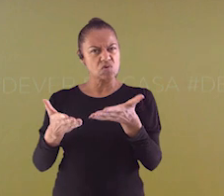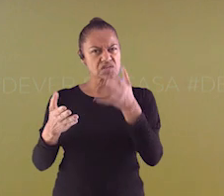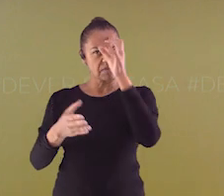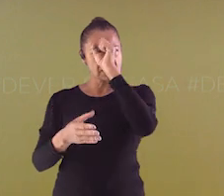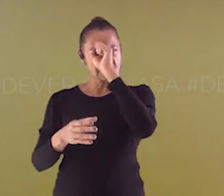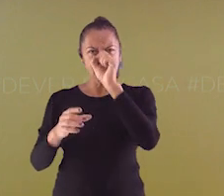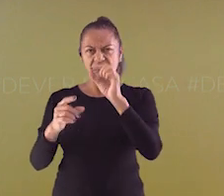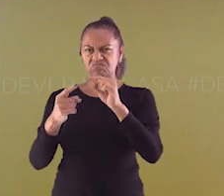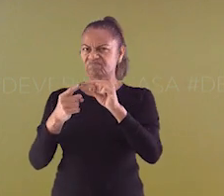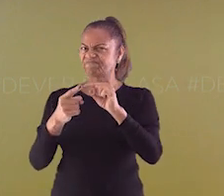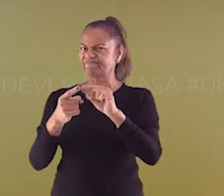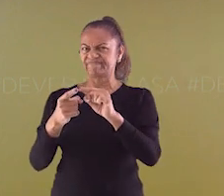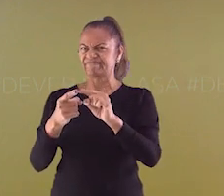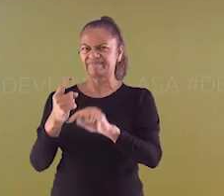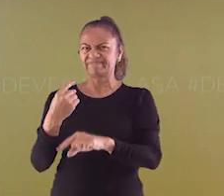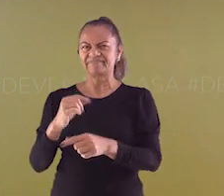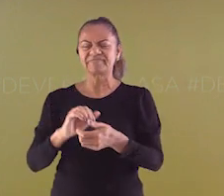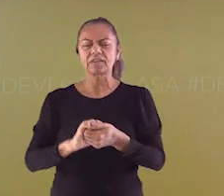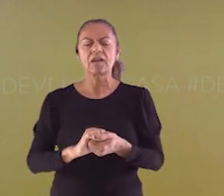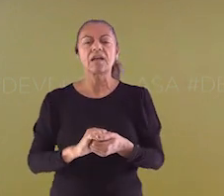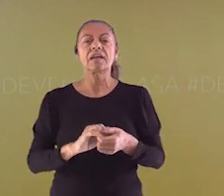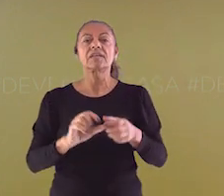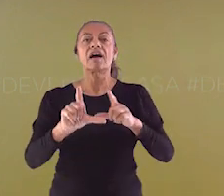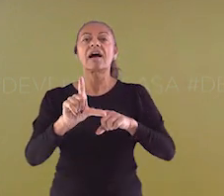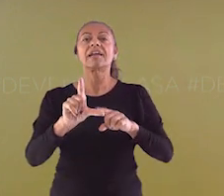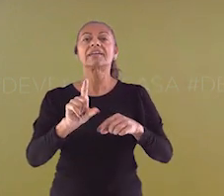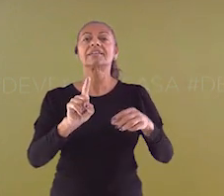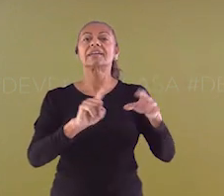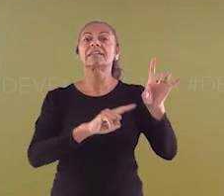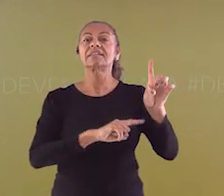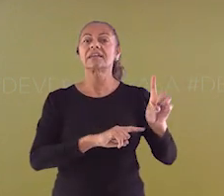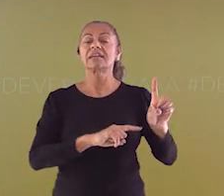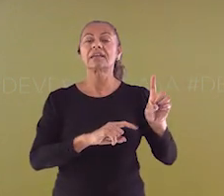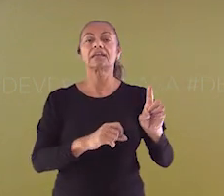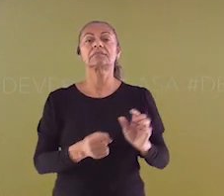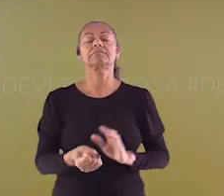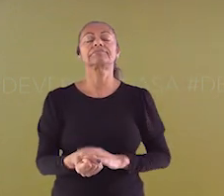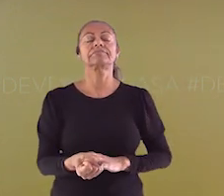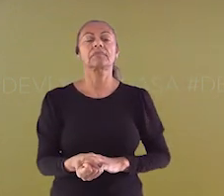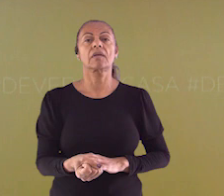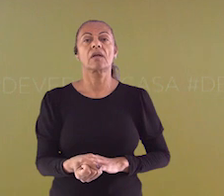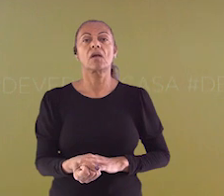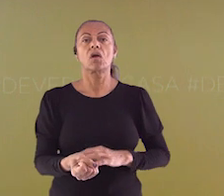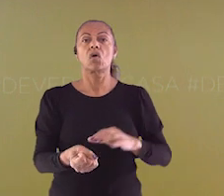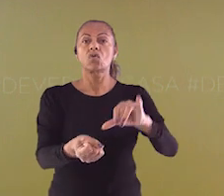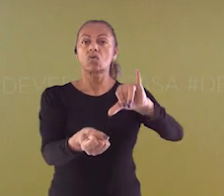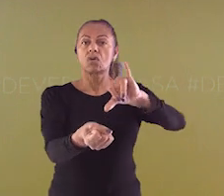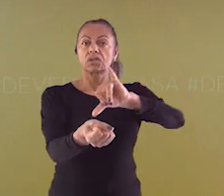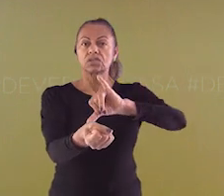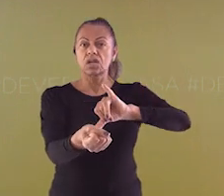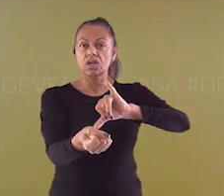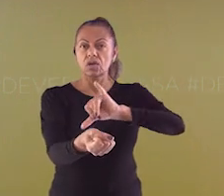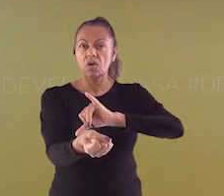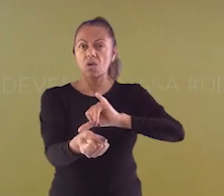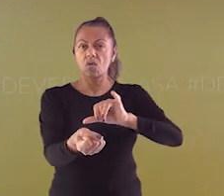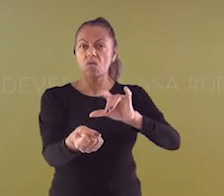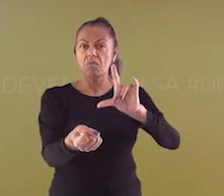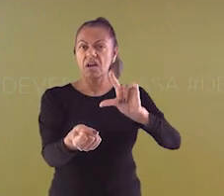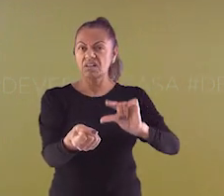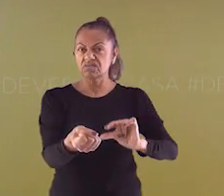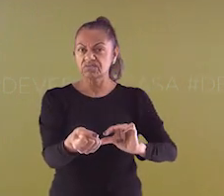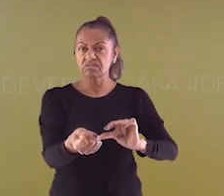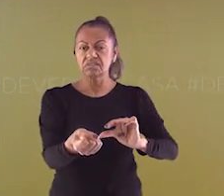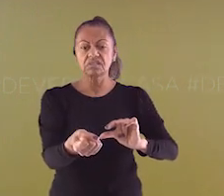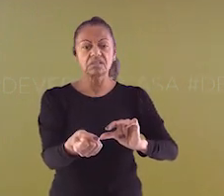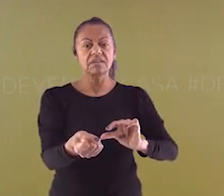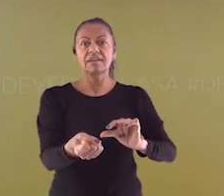hoje. Vamos para a letra D. Temos aí colesterol baixo. Claro que não.